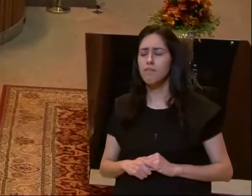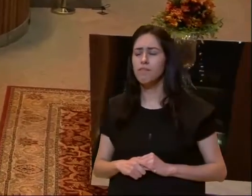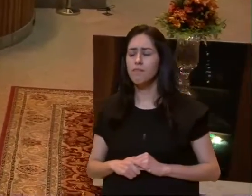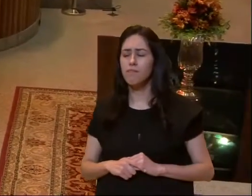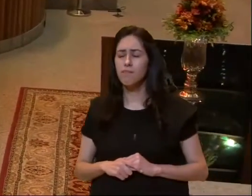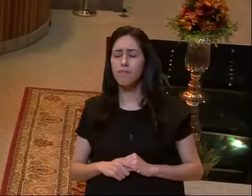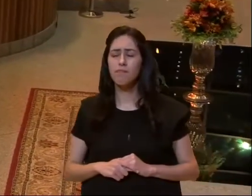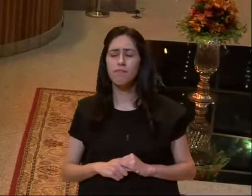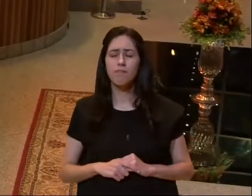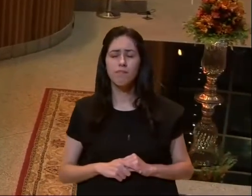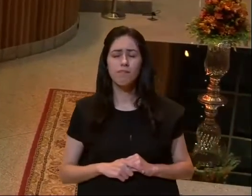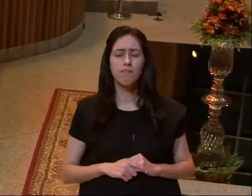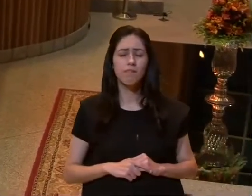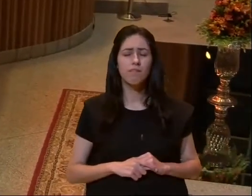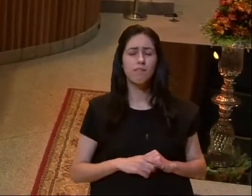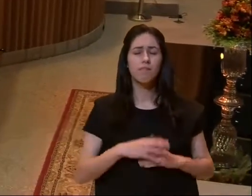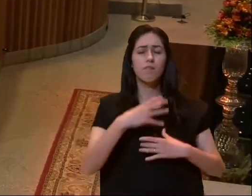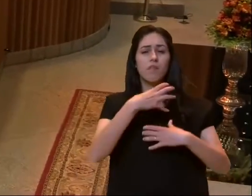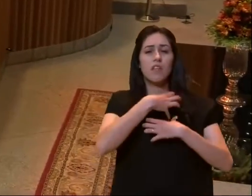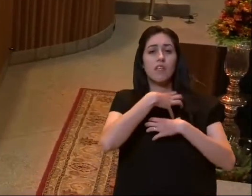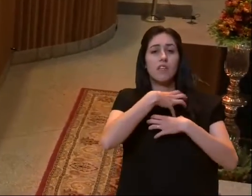O sentimento é que hoje